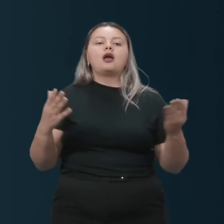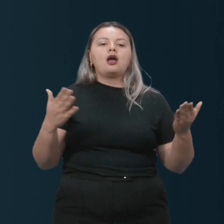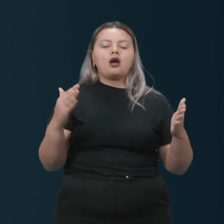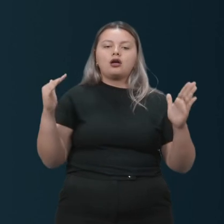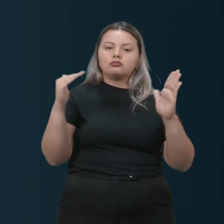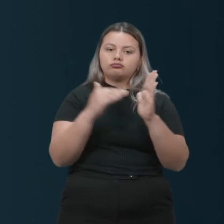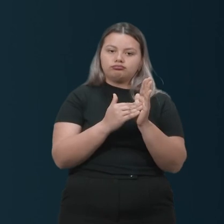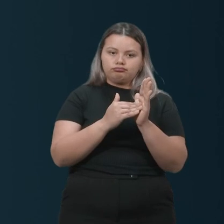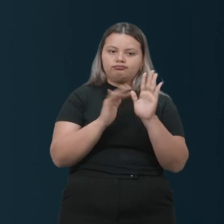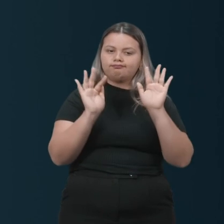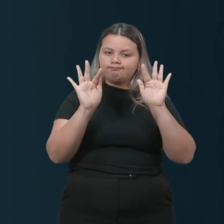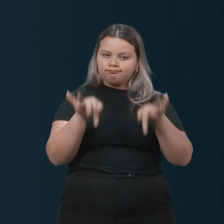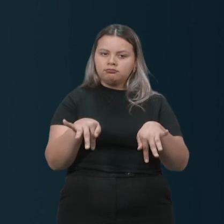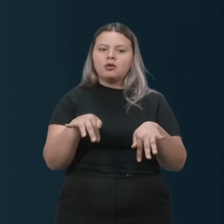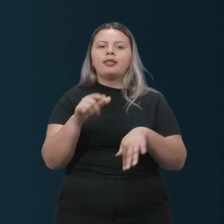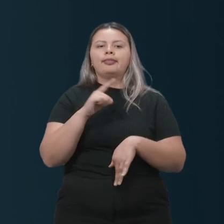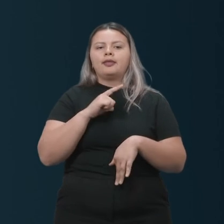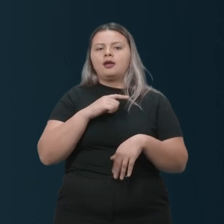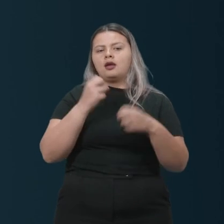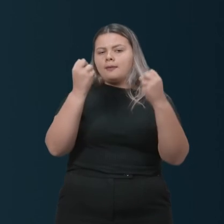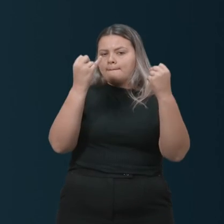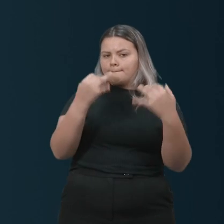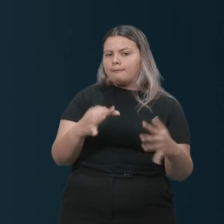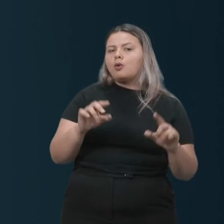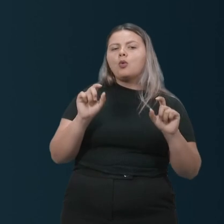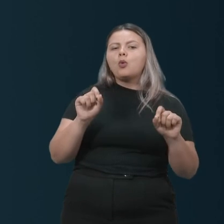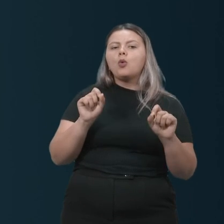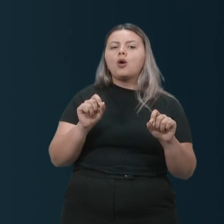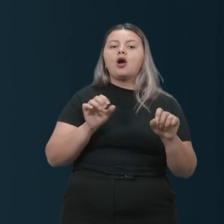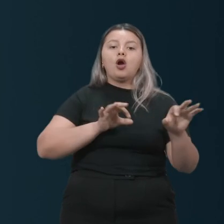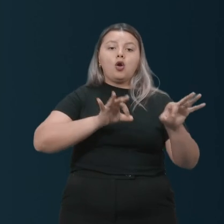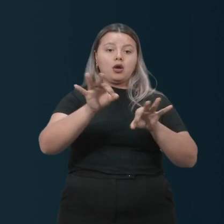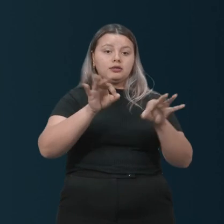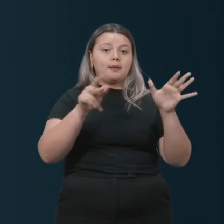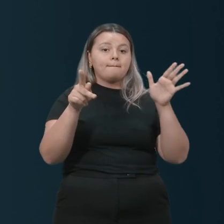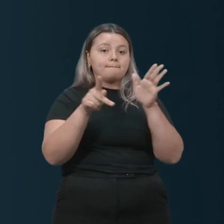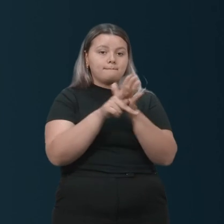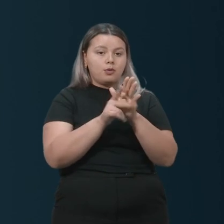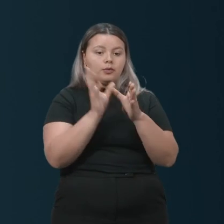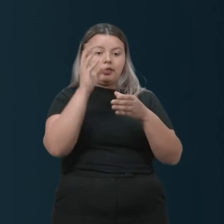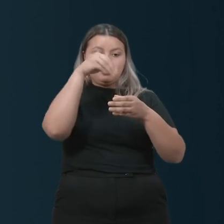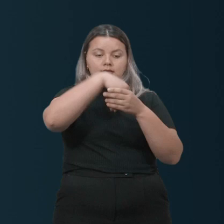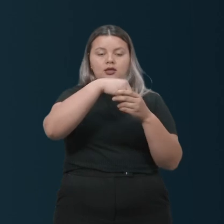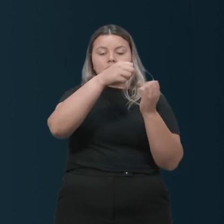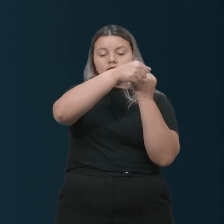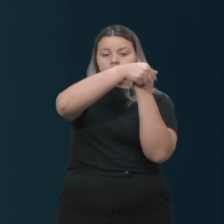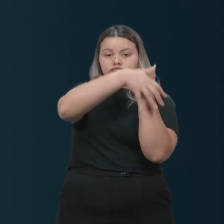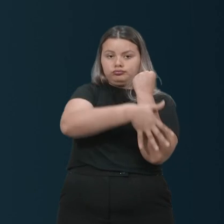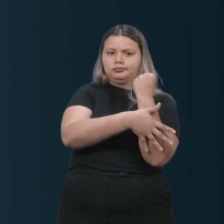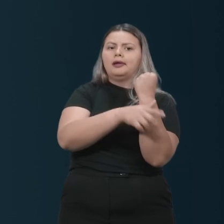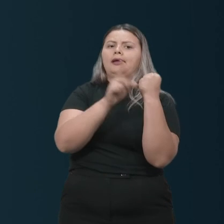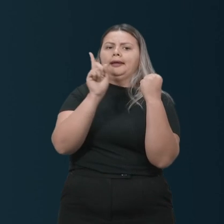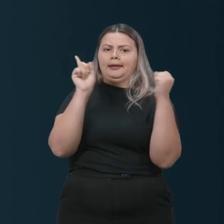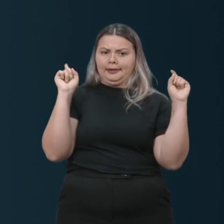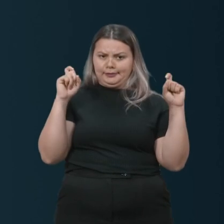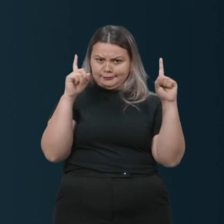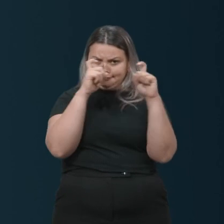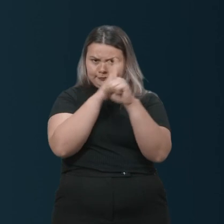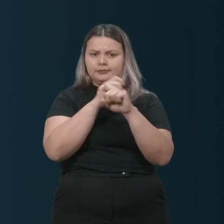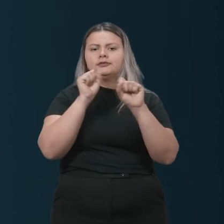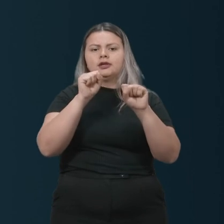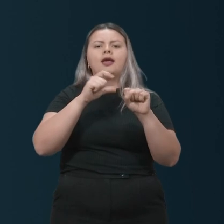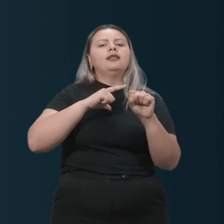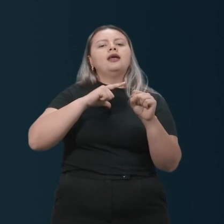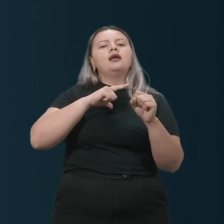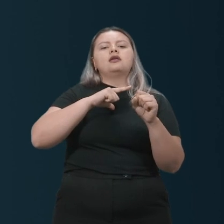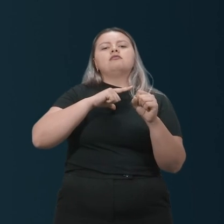eu queria trazer como uma mensagem final para vocês é que a organização do sistema nervoso é bastante